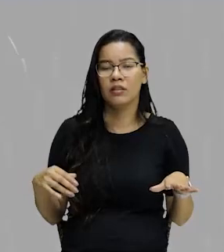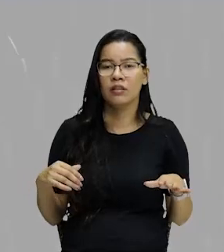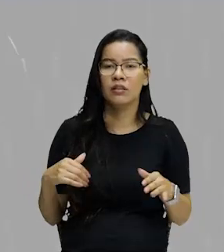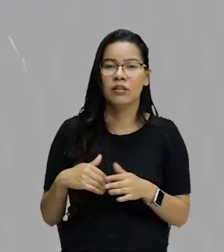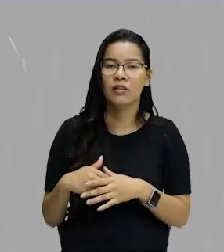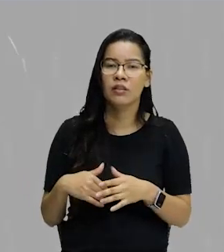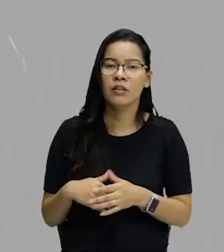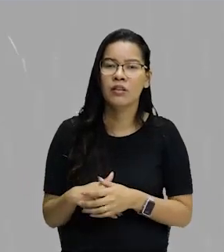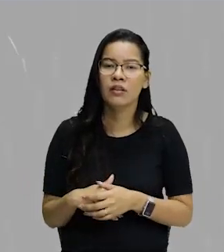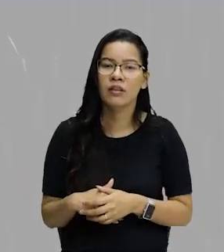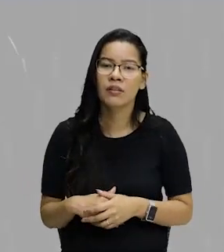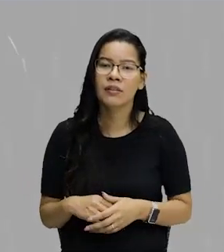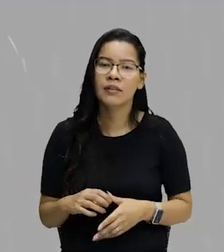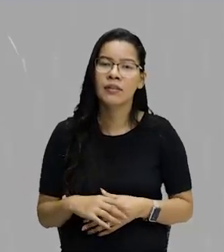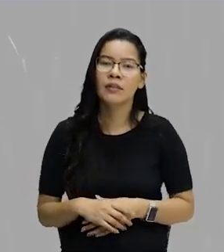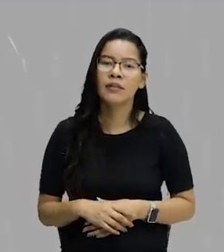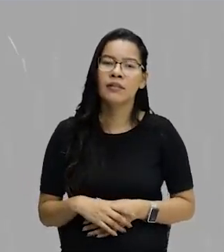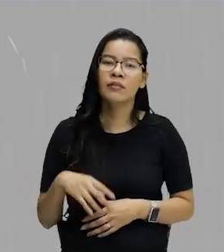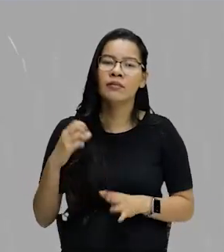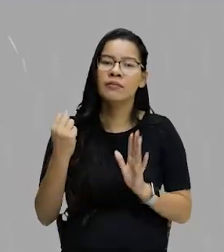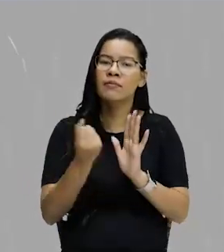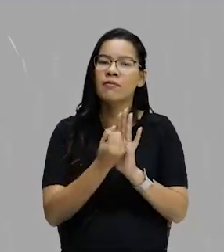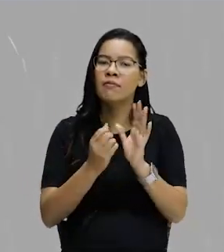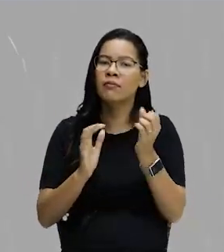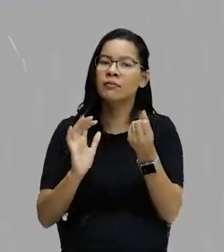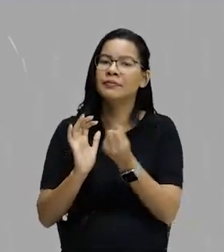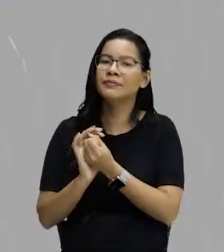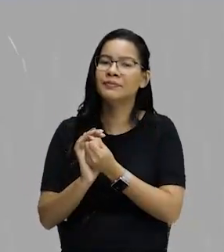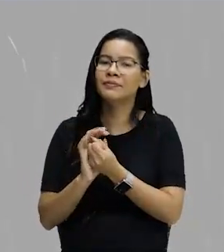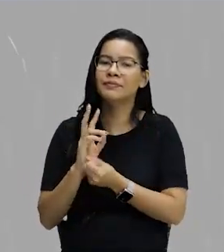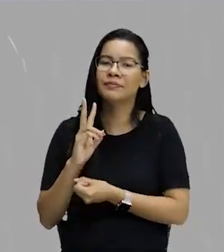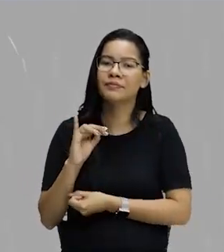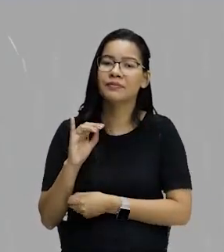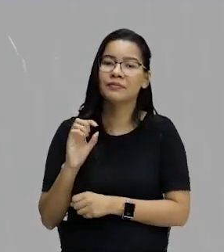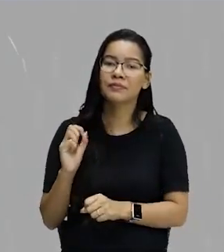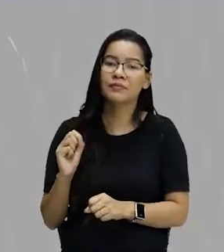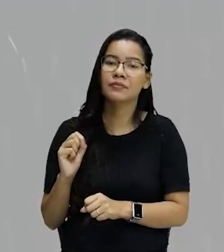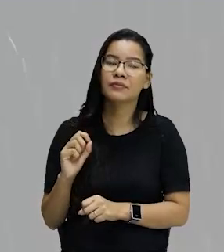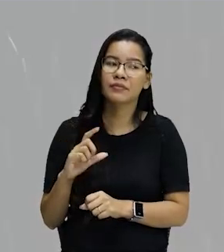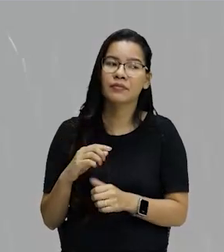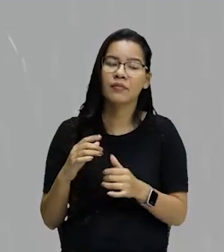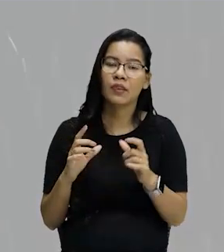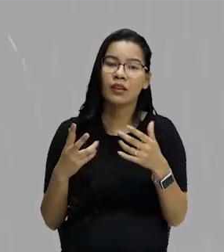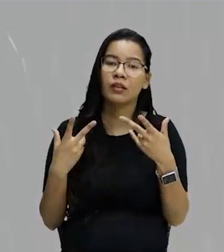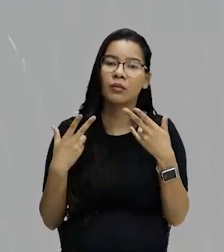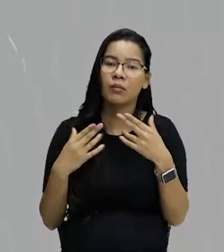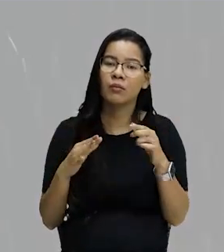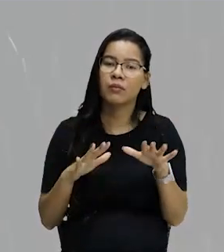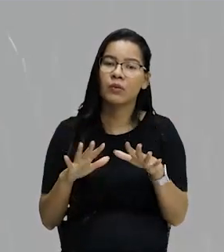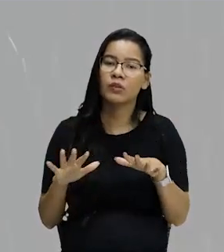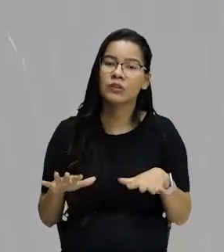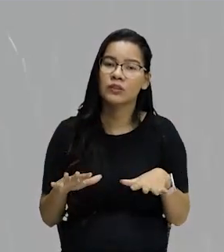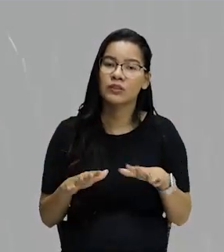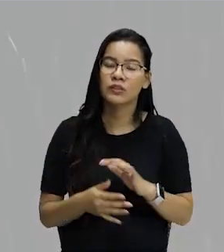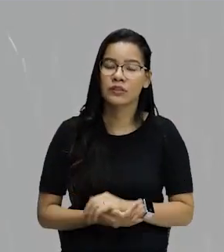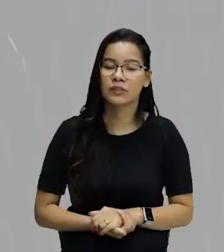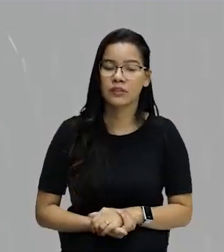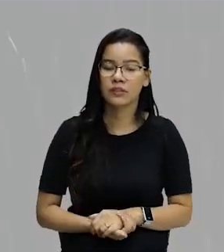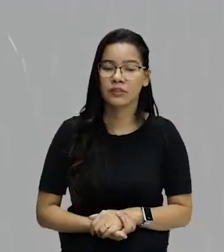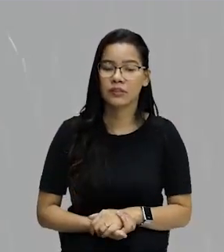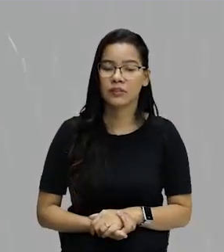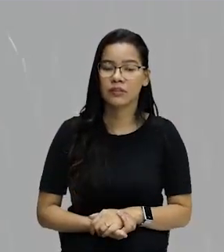escalada, as pregas, onde eles vão estar ali pegando, são colocadas nas mesmas posições.